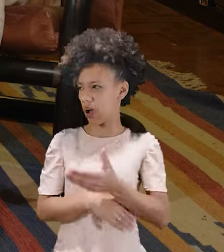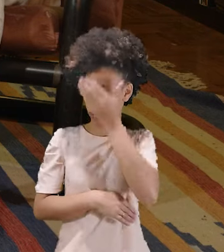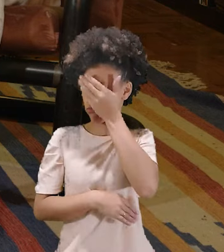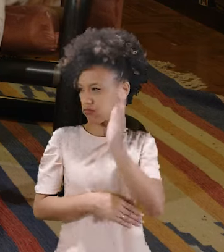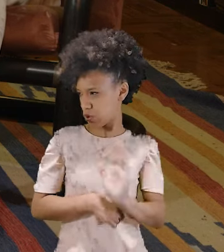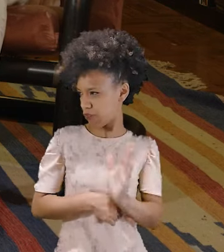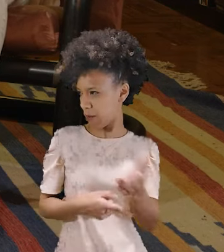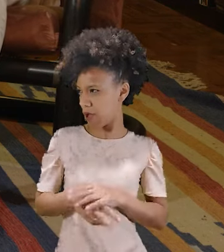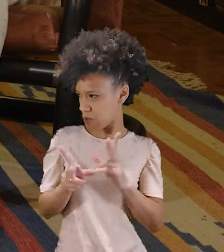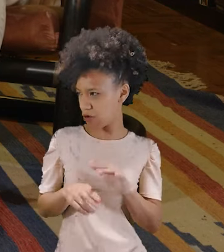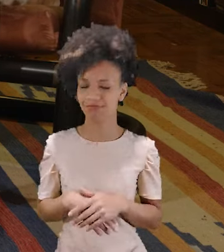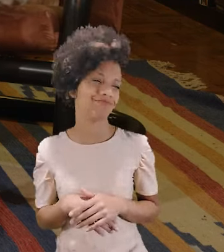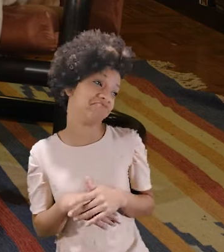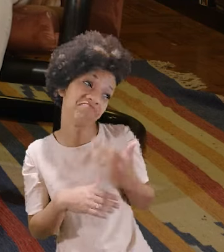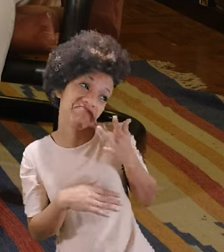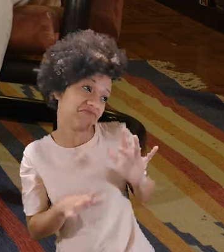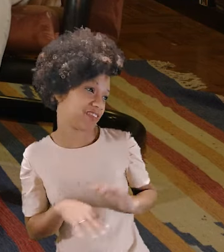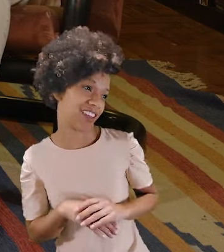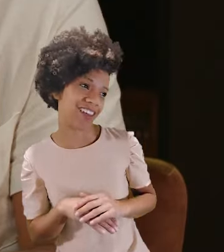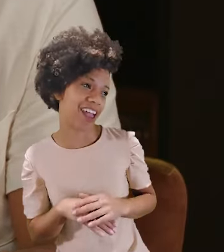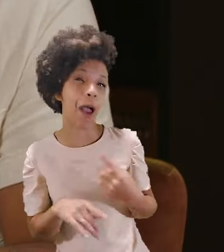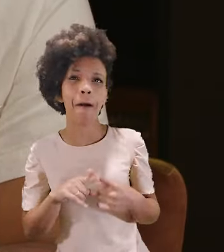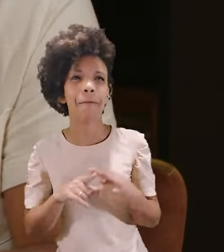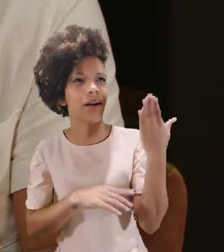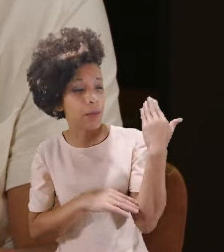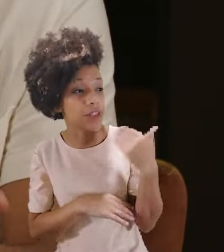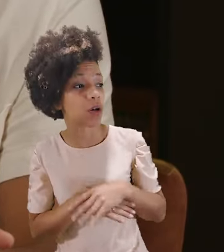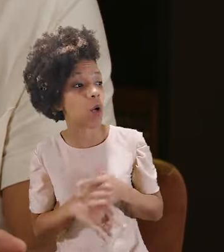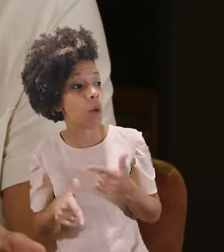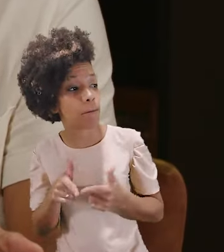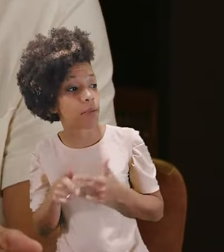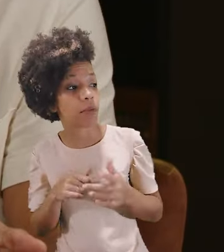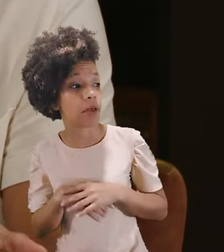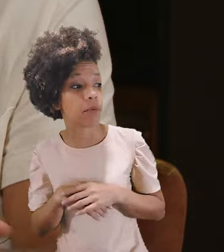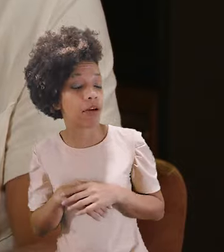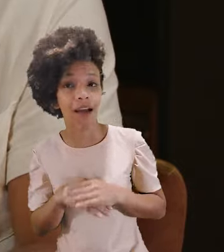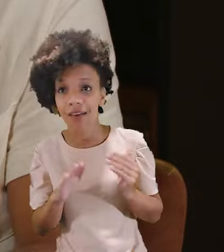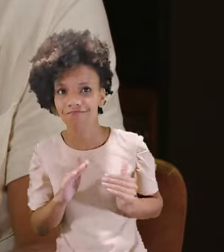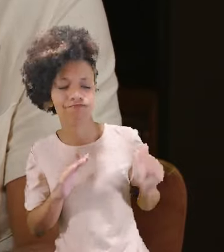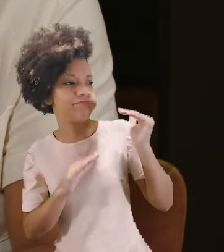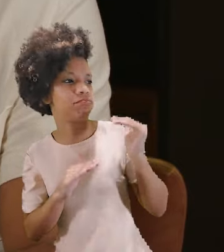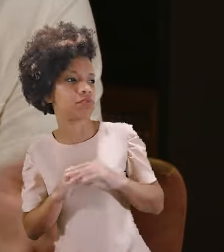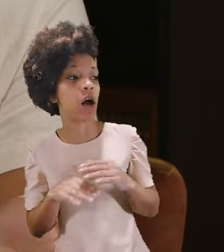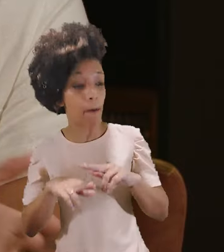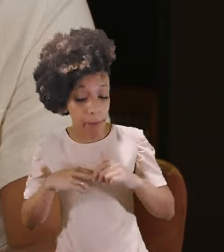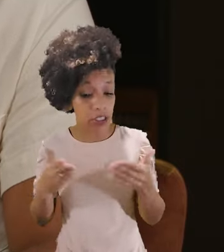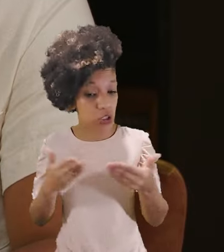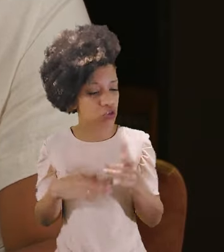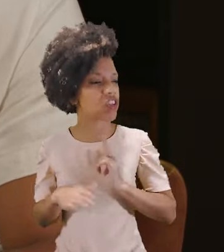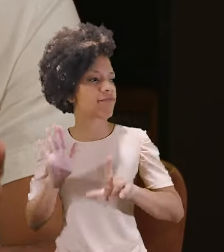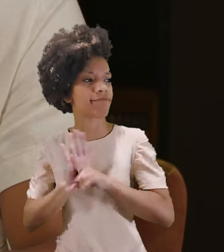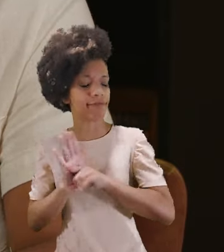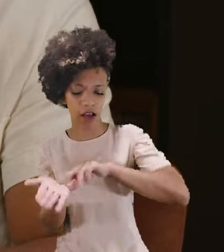ficar divertido ali entendeu porque não faz grande no passado o plano de alcoolismo era grande entendeu Por isso que hoje